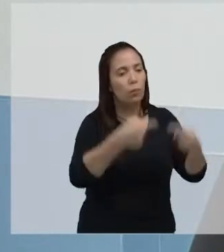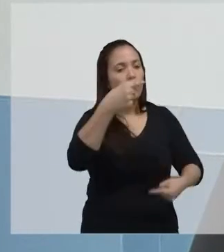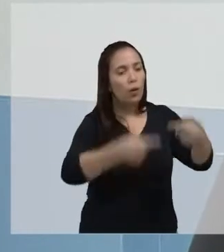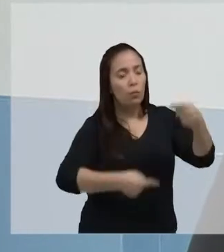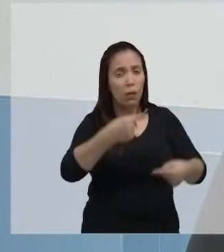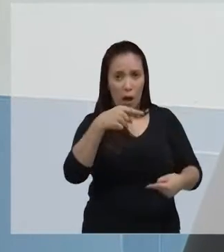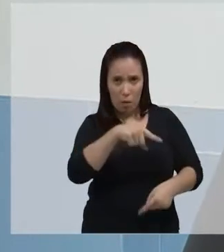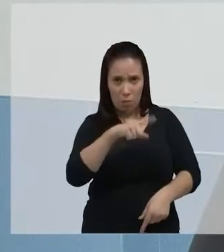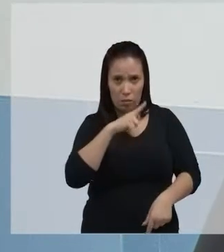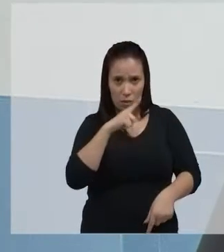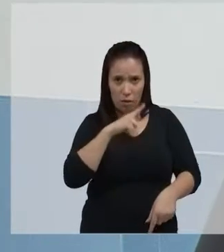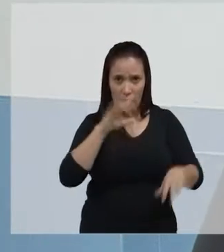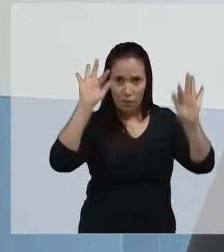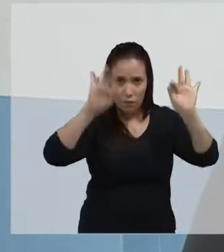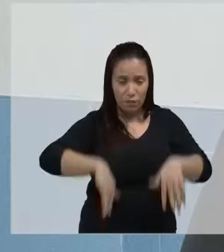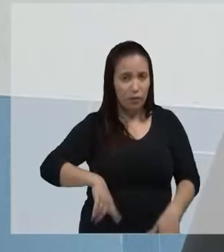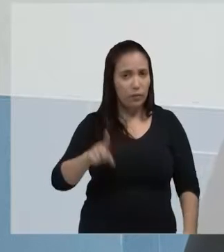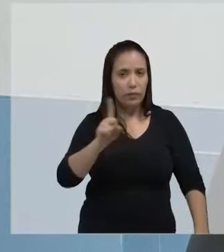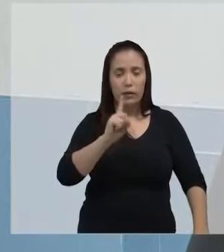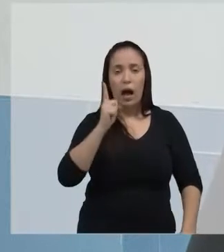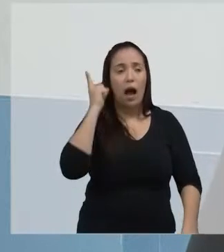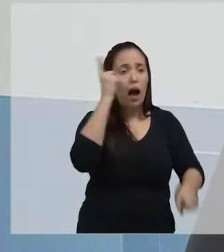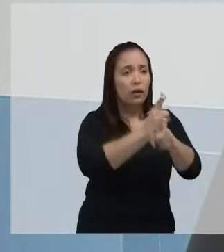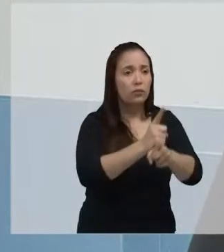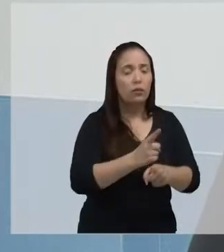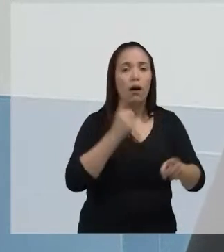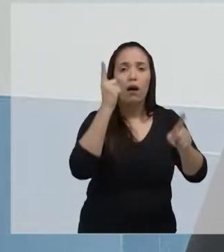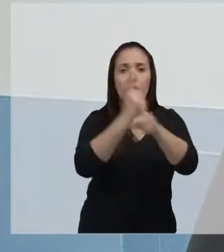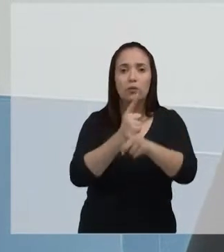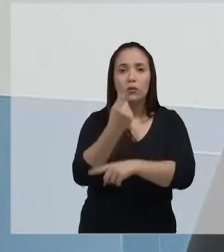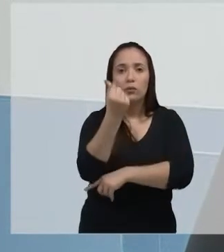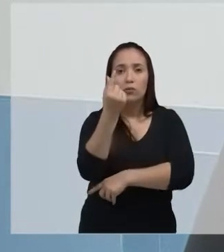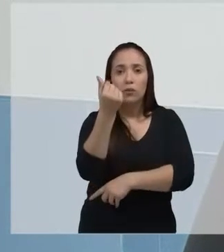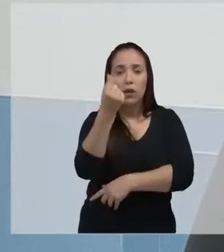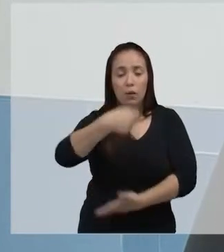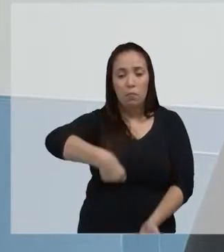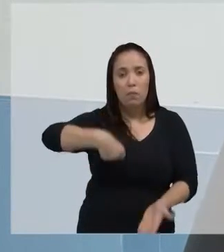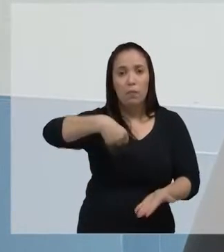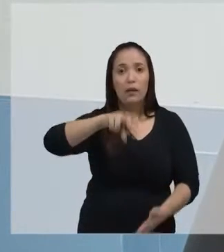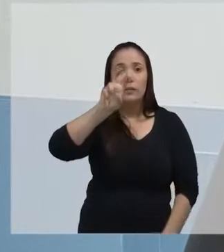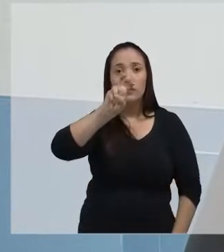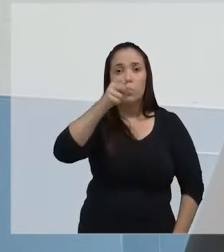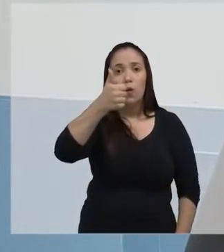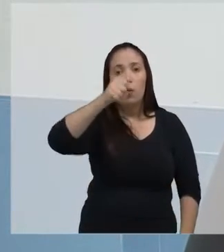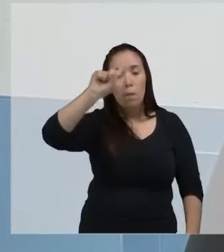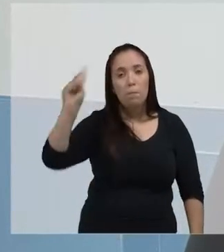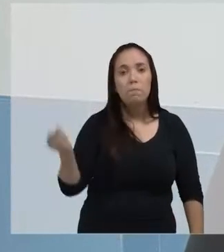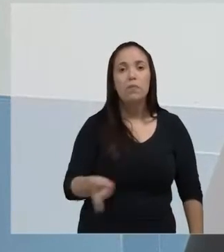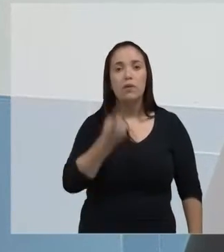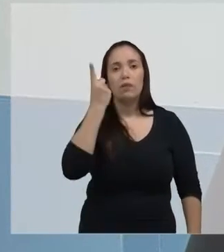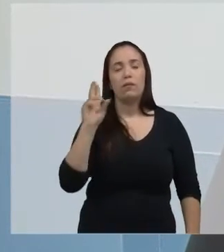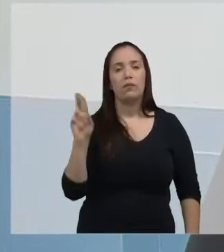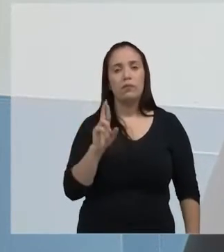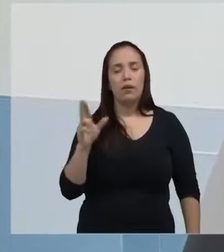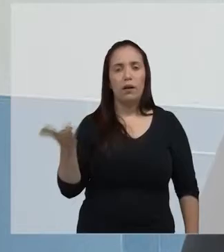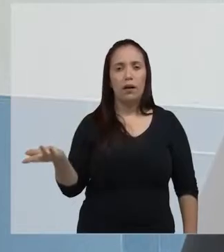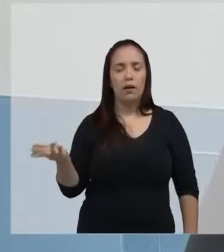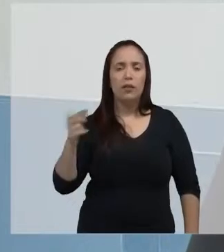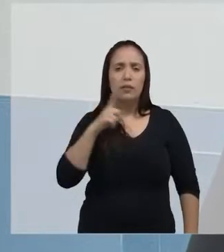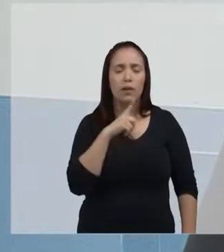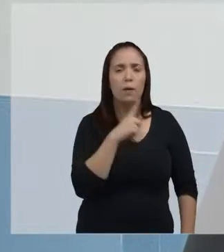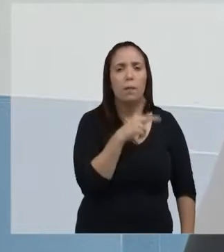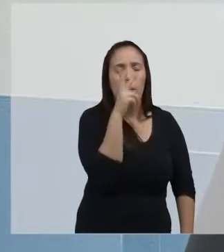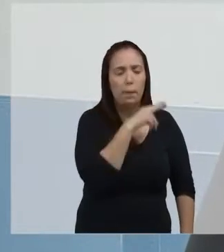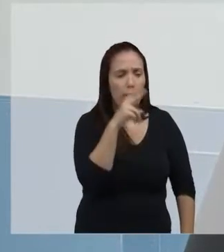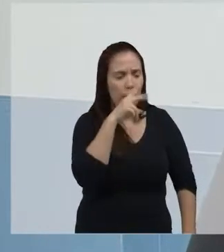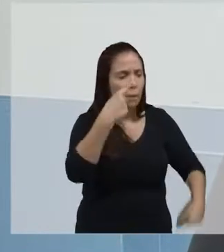Não. No meio de todo esse processo de corrupção, acharam mala de 51 milhões dentro de um apartamento, 51 milhões de dinheiro. No meio de todo